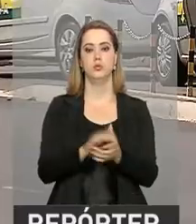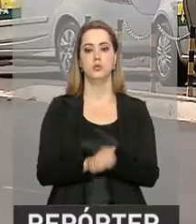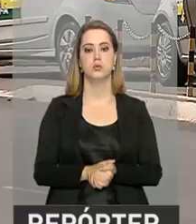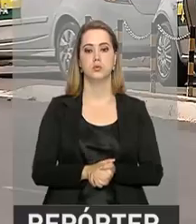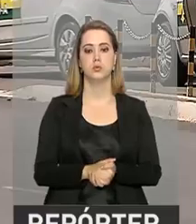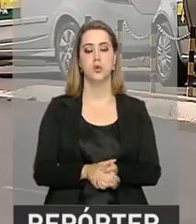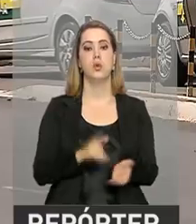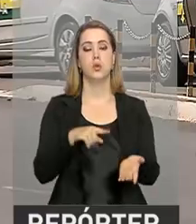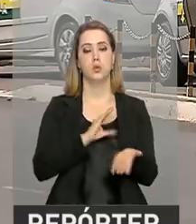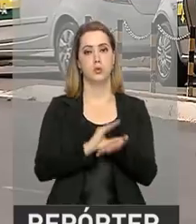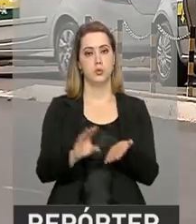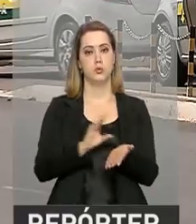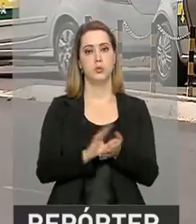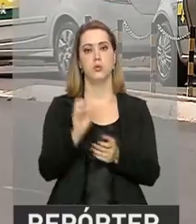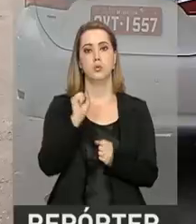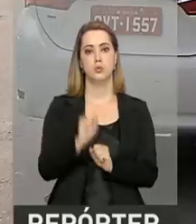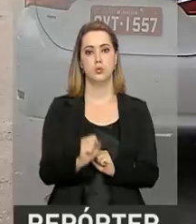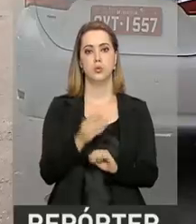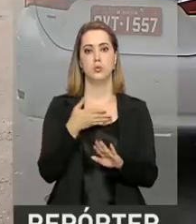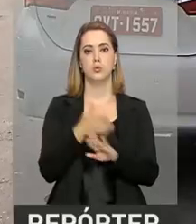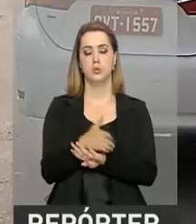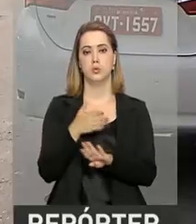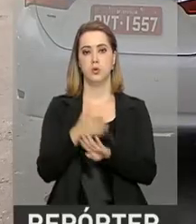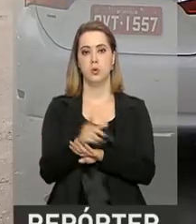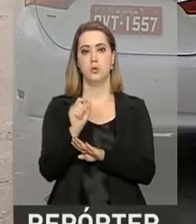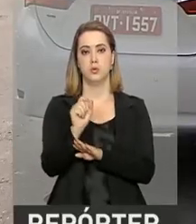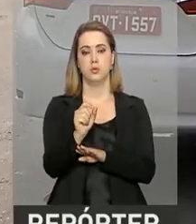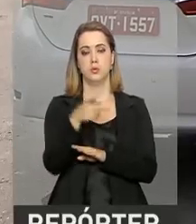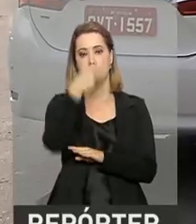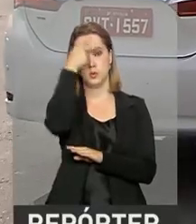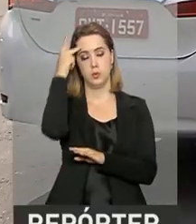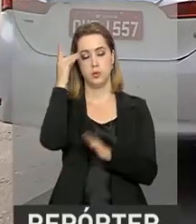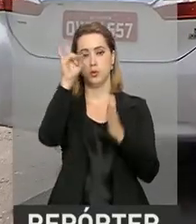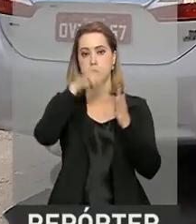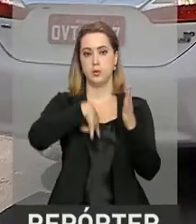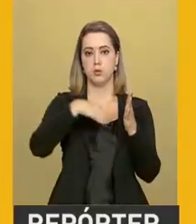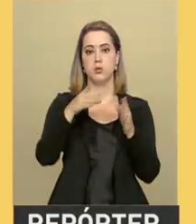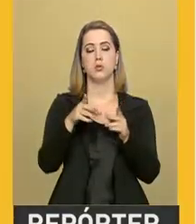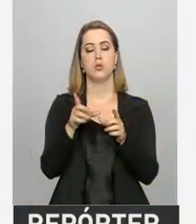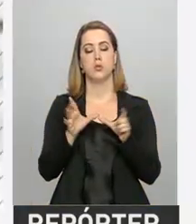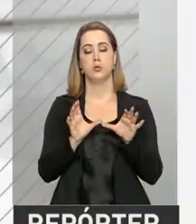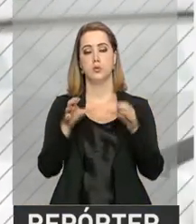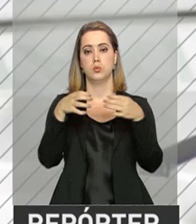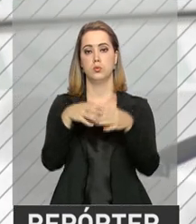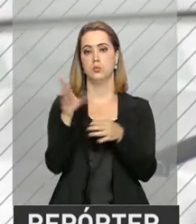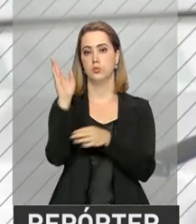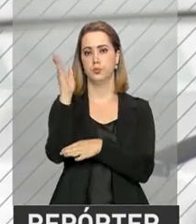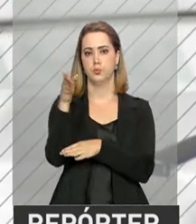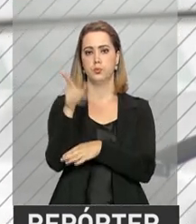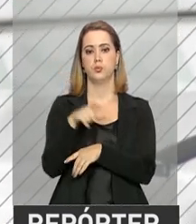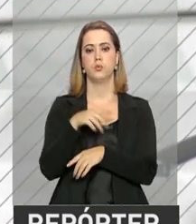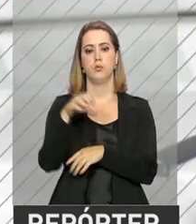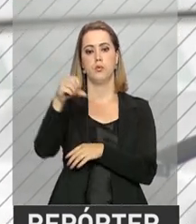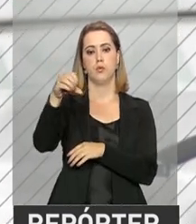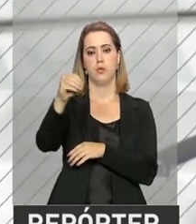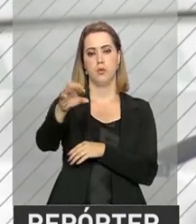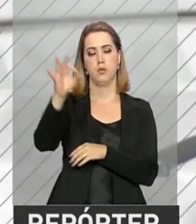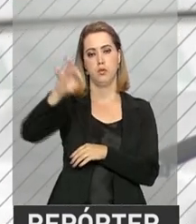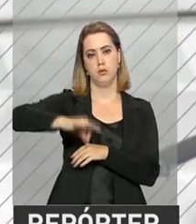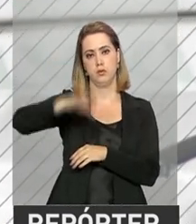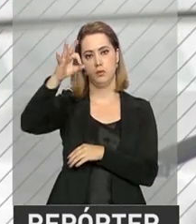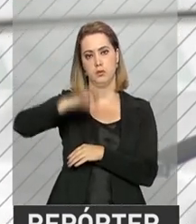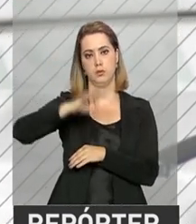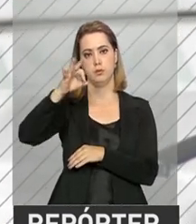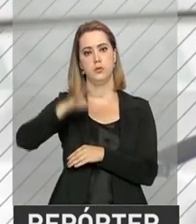recurso pode ser usado por pessoas com registro nos órgãos que regulam a atividade de taxista o financiamento pode ser de até 90% do